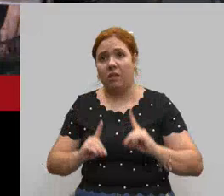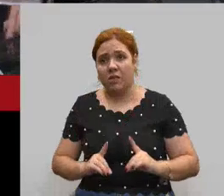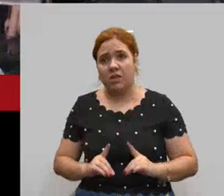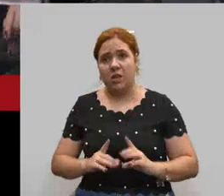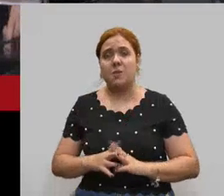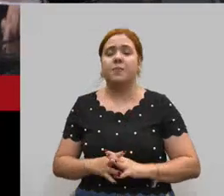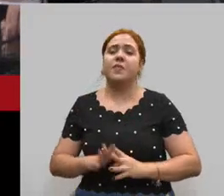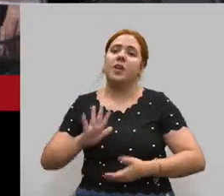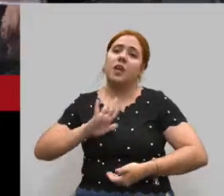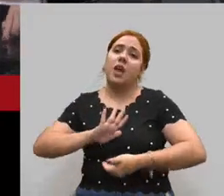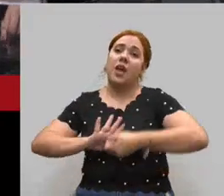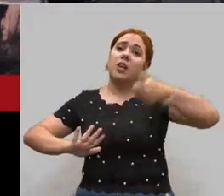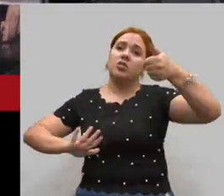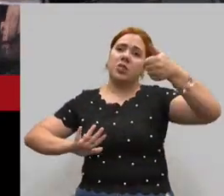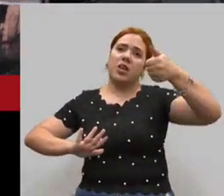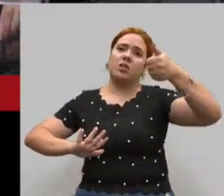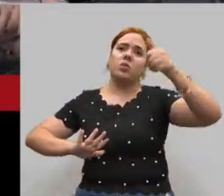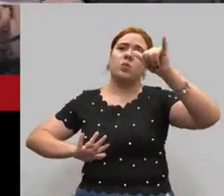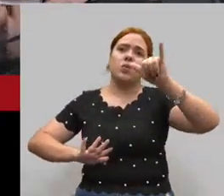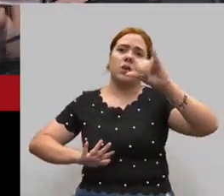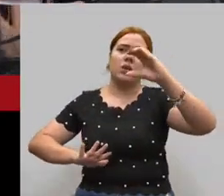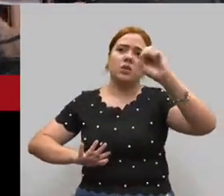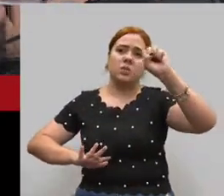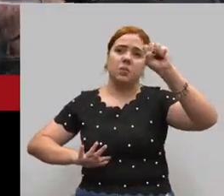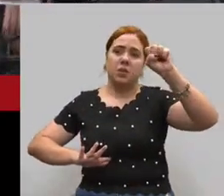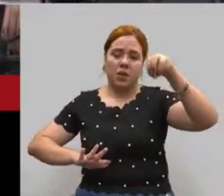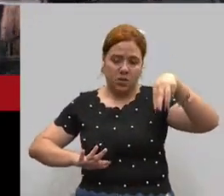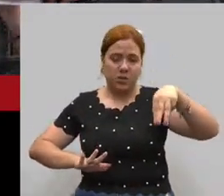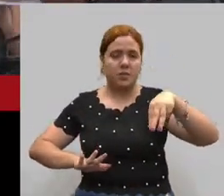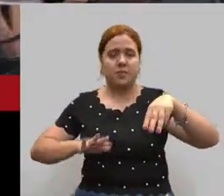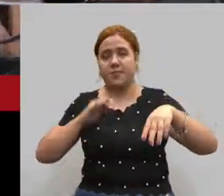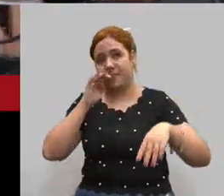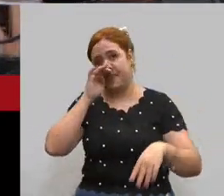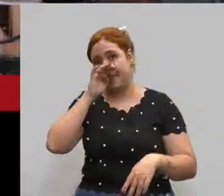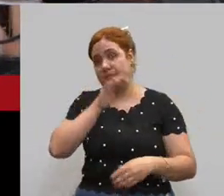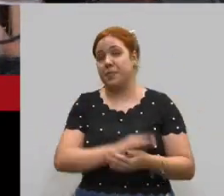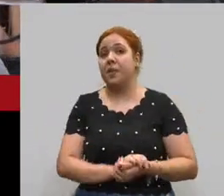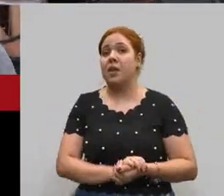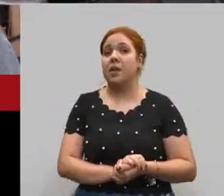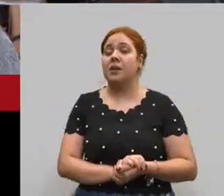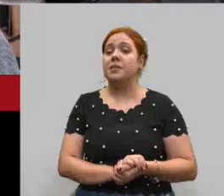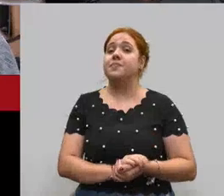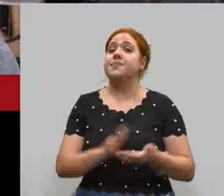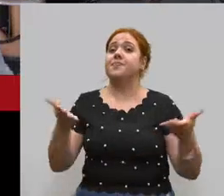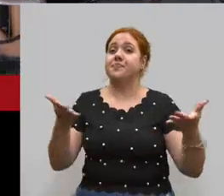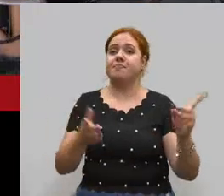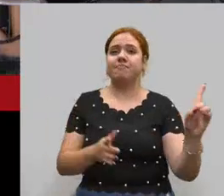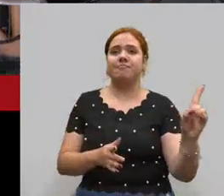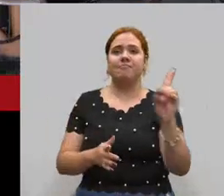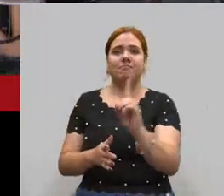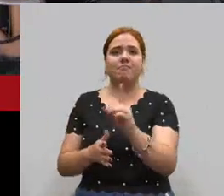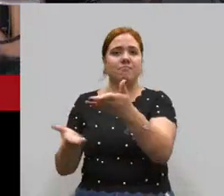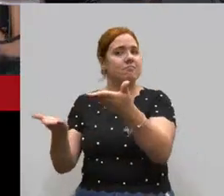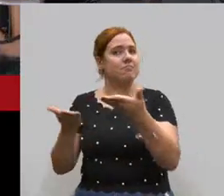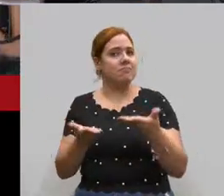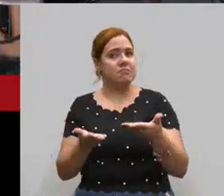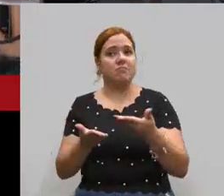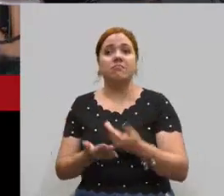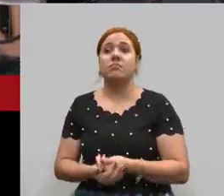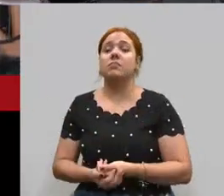isenta também do ICMS Eu acho que isso aqui é muito importante para nós agora passo a palavra a